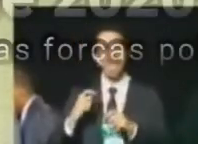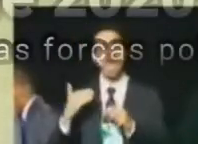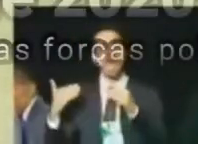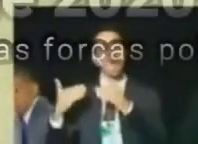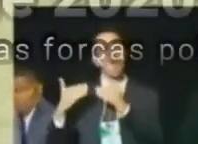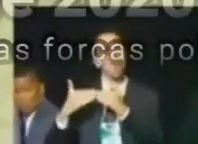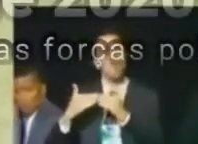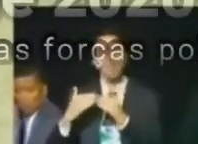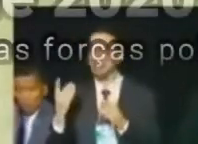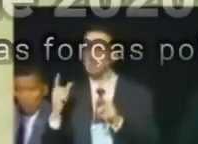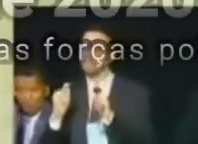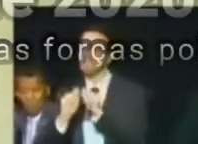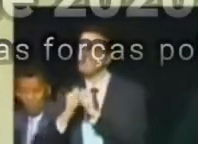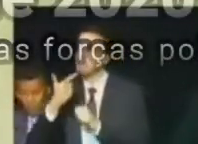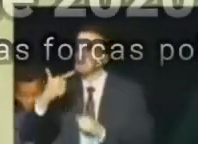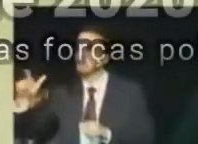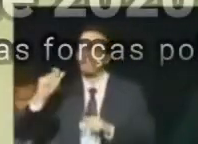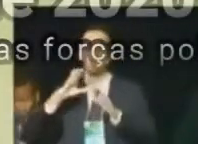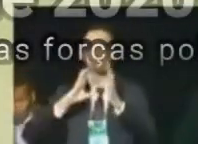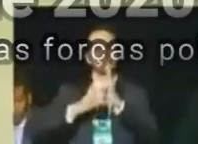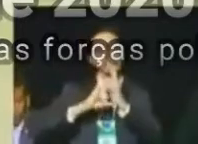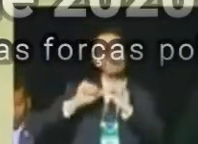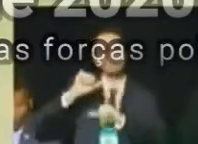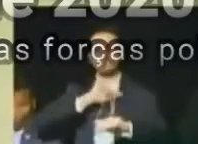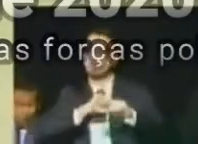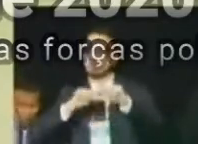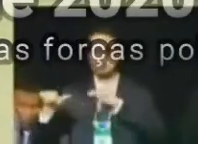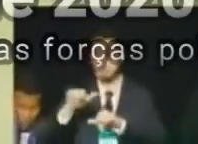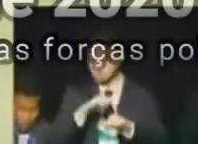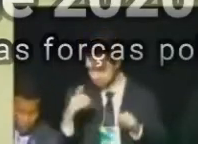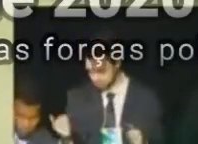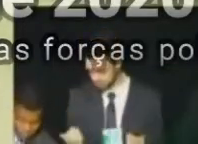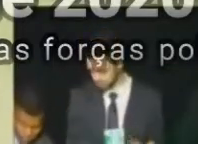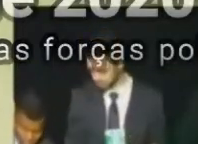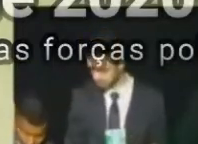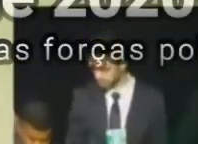fazer uma coligação com outro partido? Pensa em si próprio.